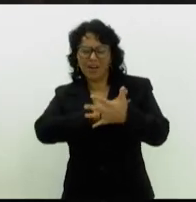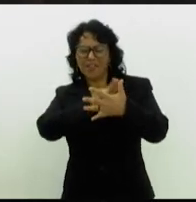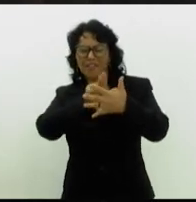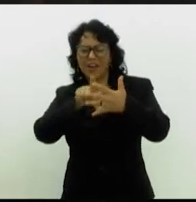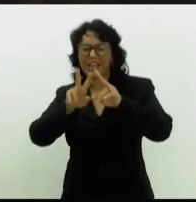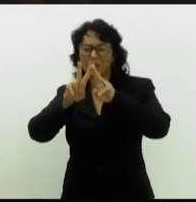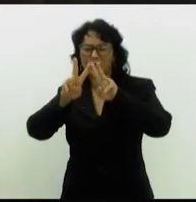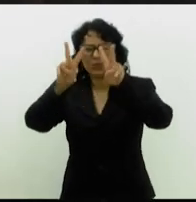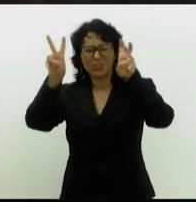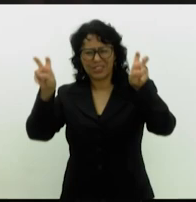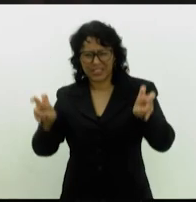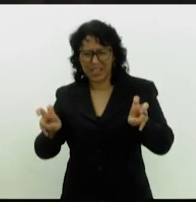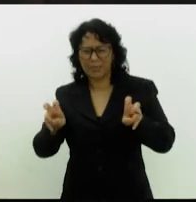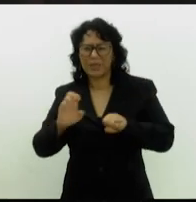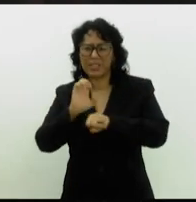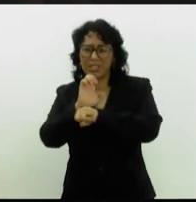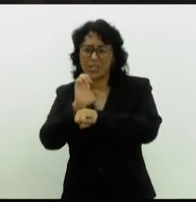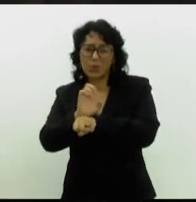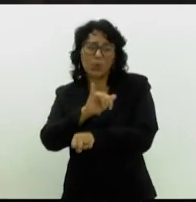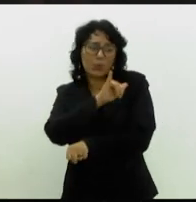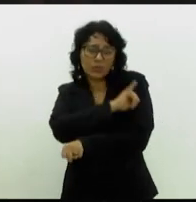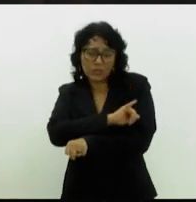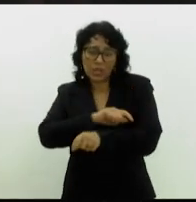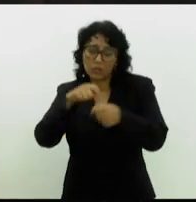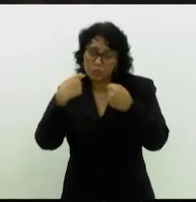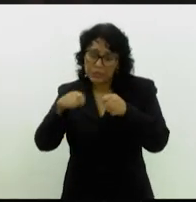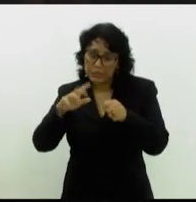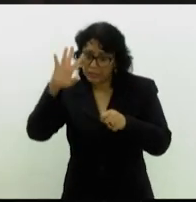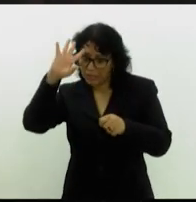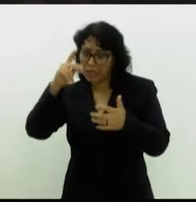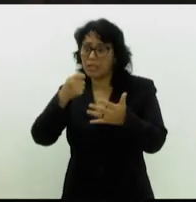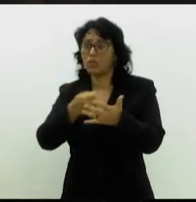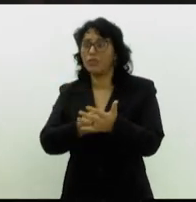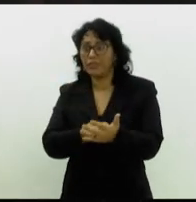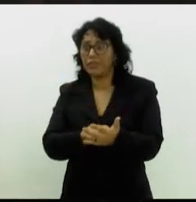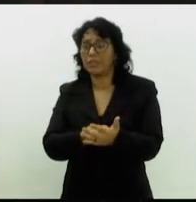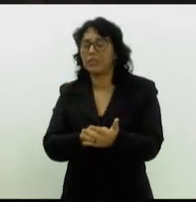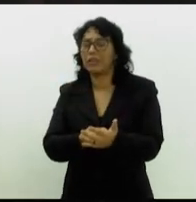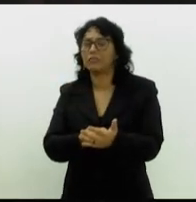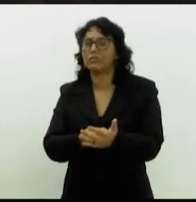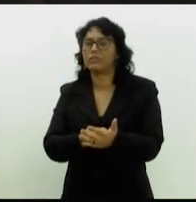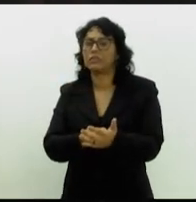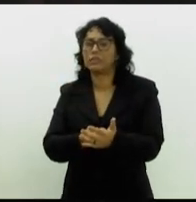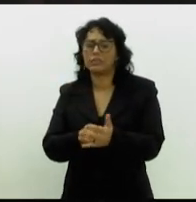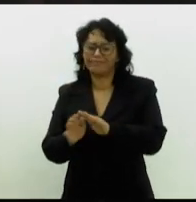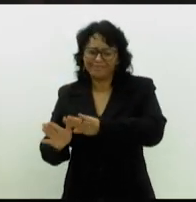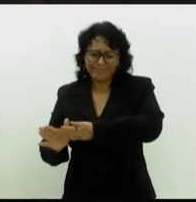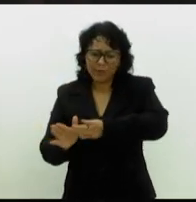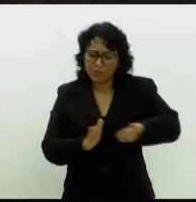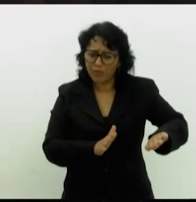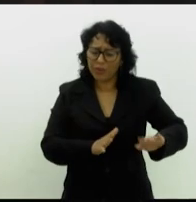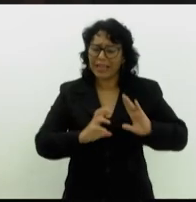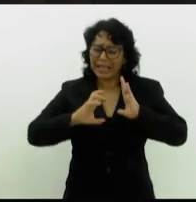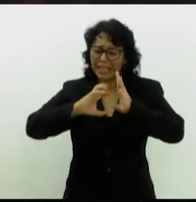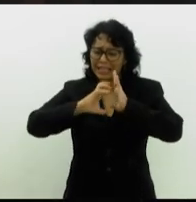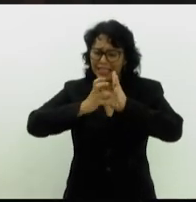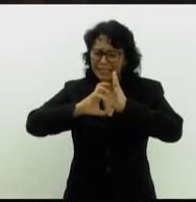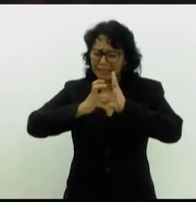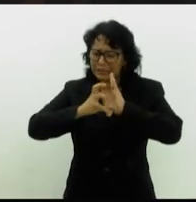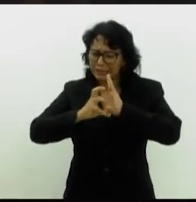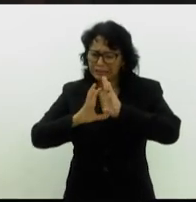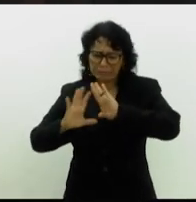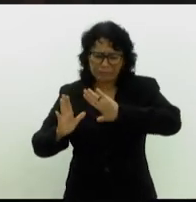ser superiores Às nossas demandas político partid por